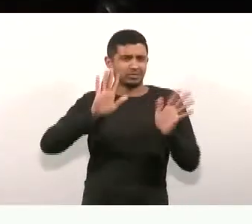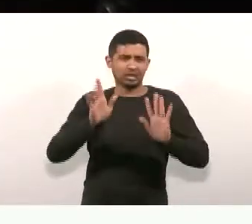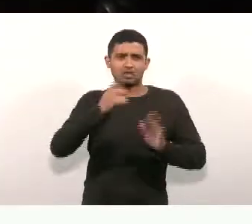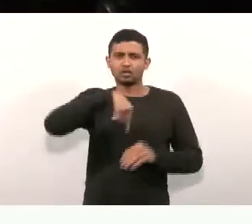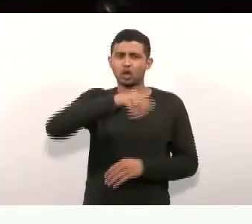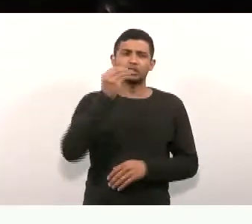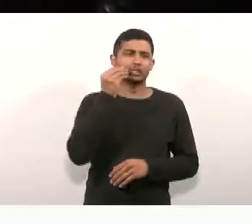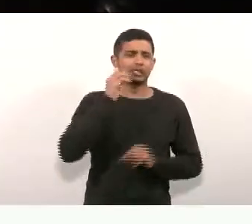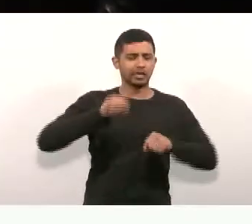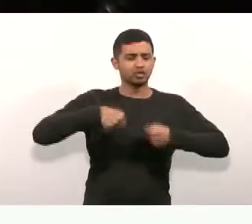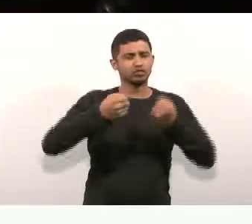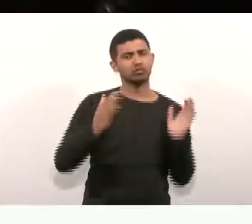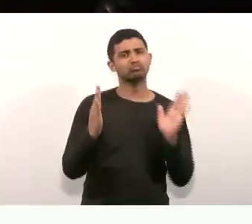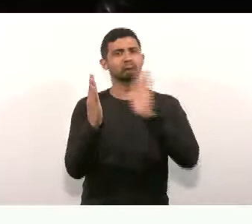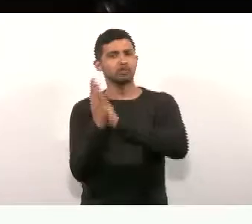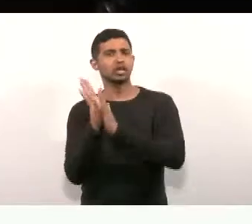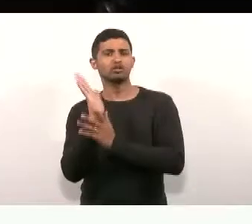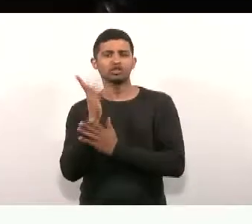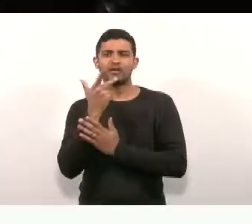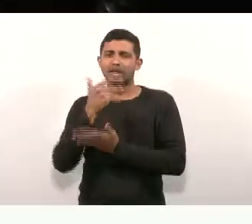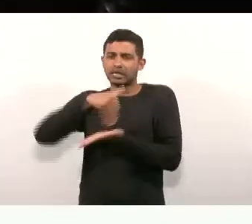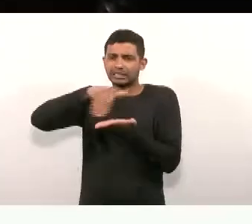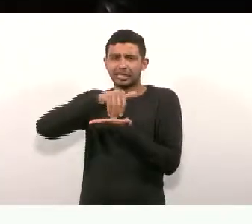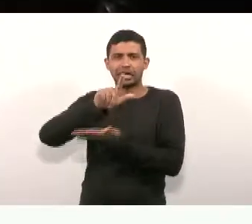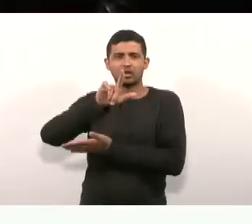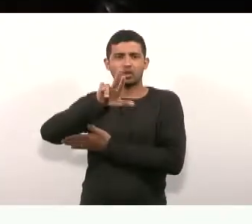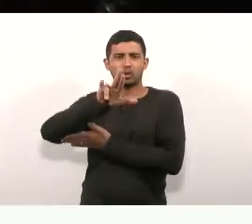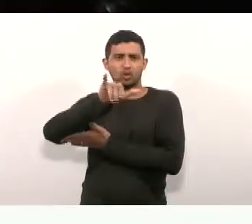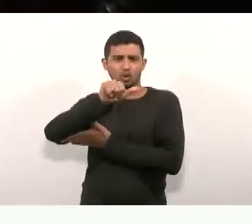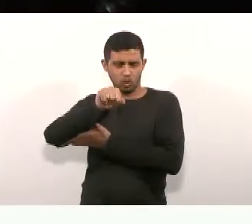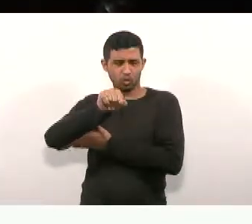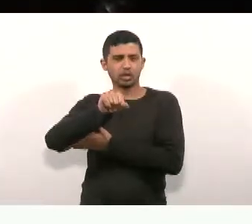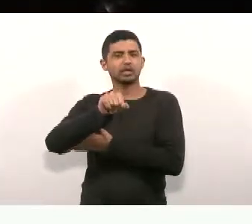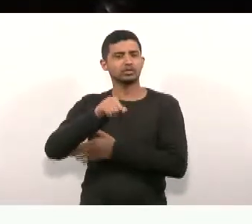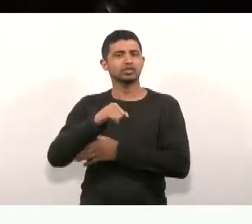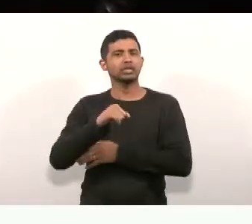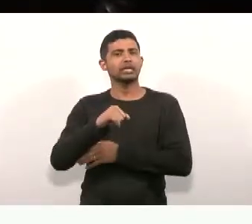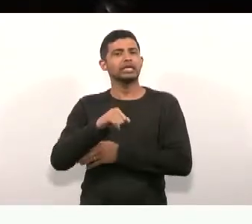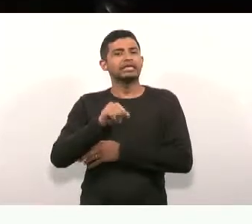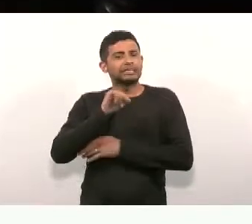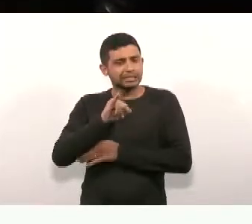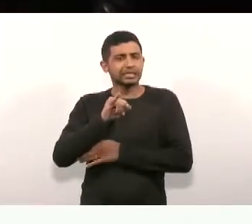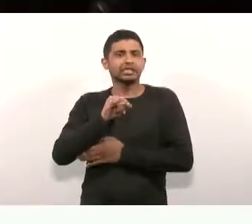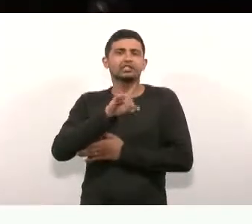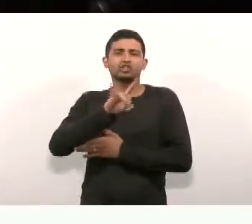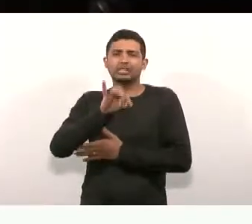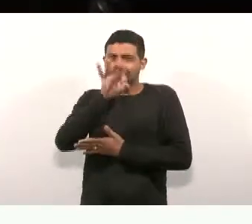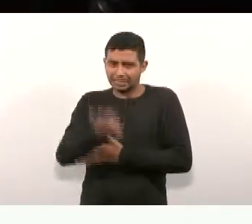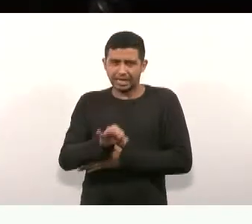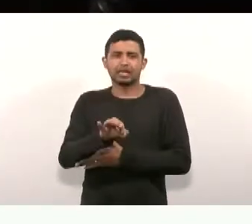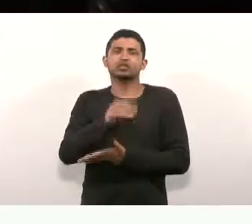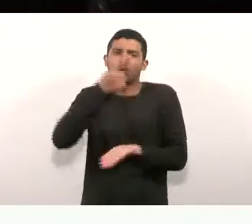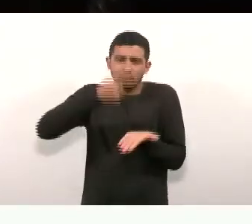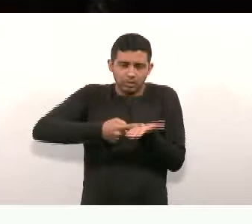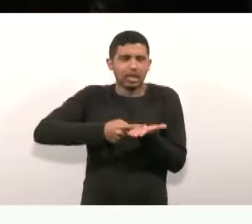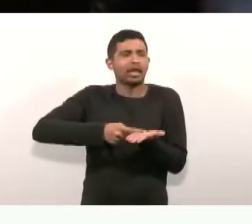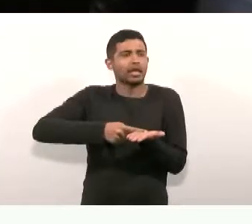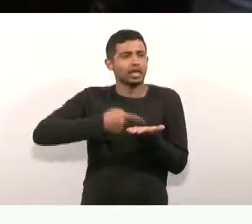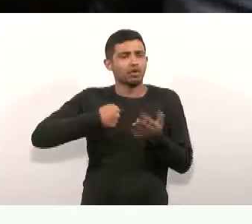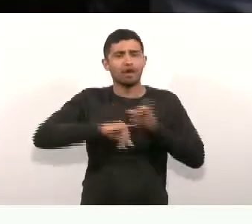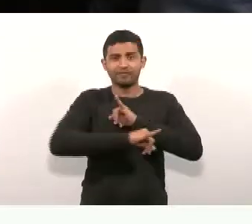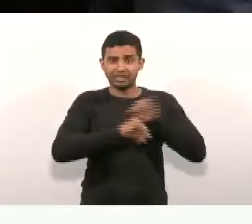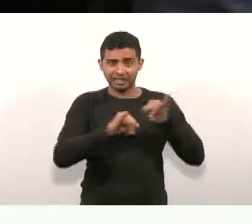estou falando com o secretário Lucas Tristão a respeito disso. Assim que tivermos uma data, quero comunicar a todos, visto que isso é uma